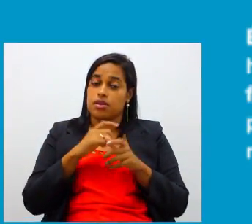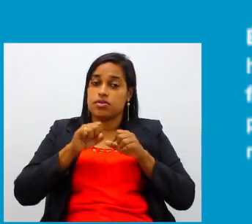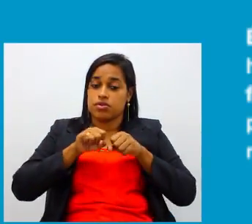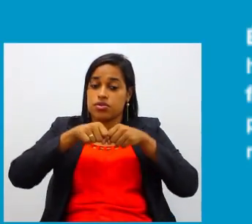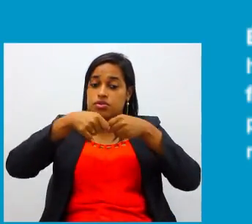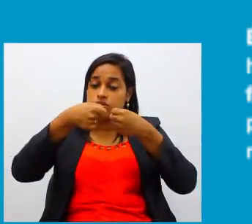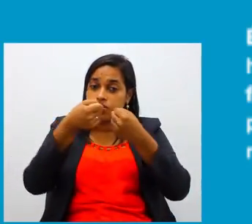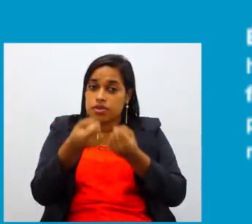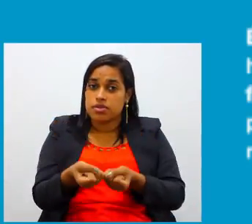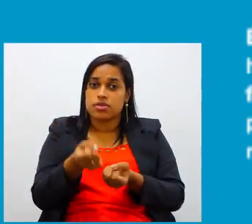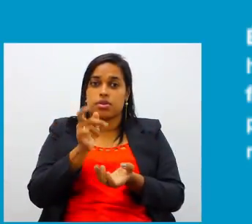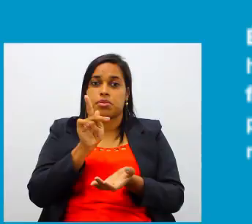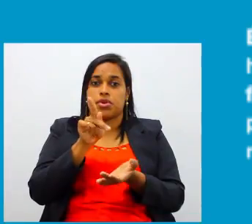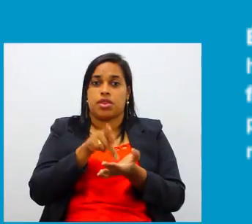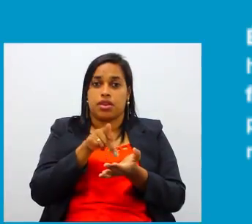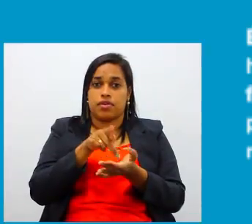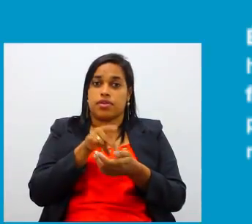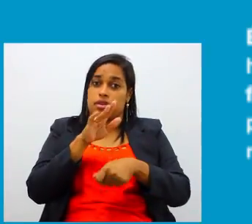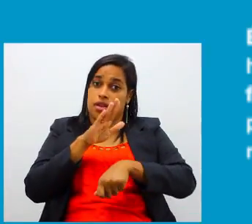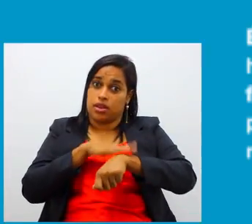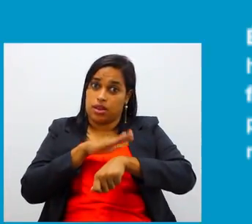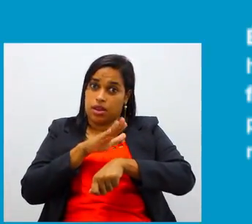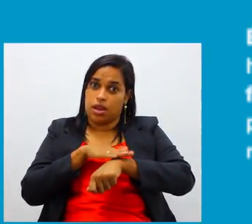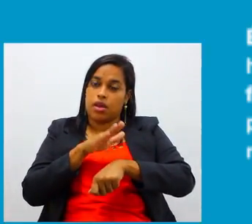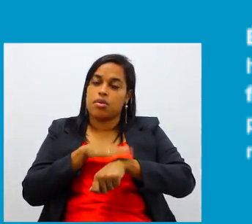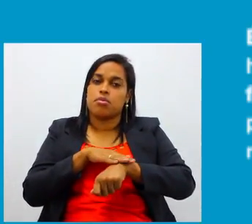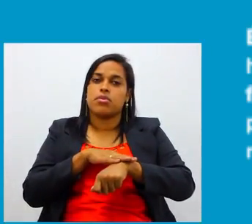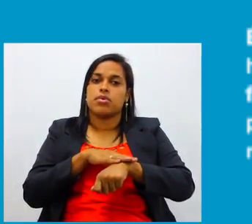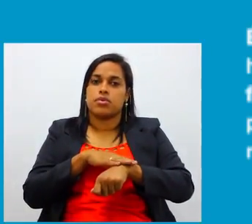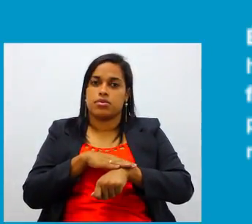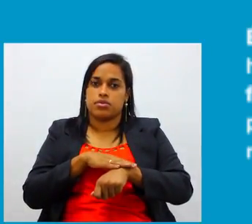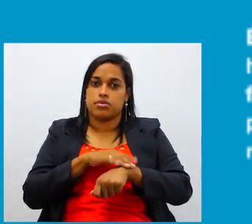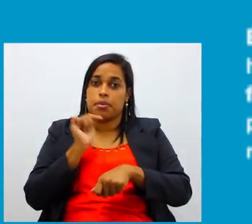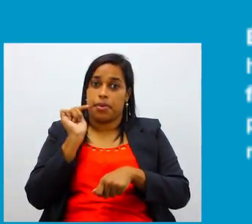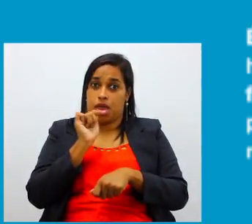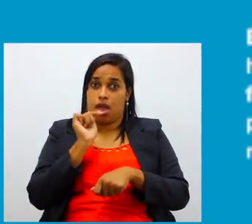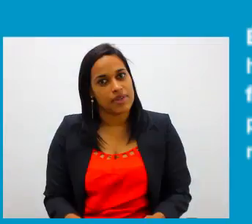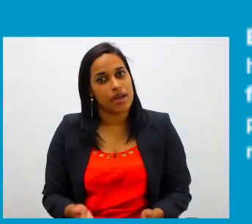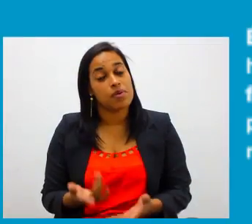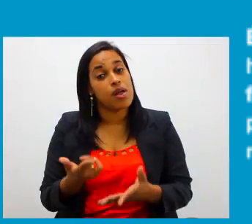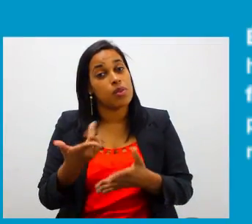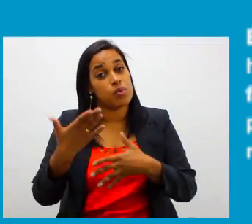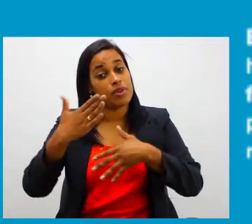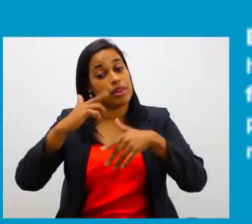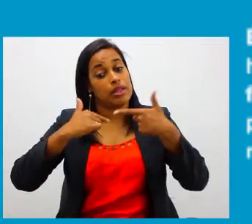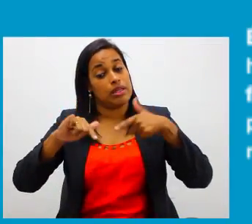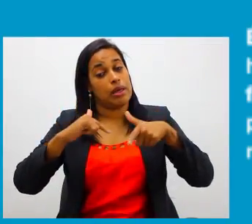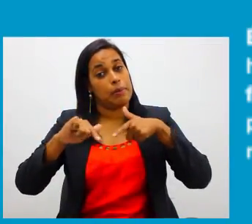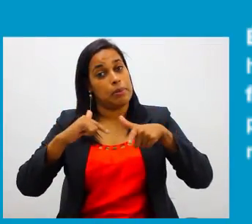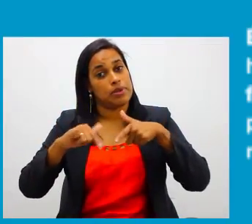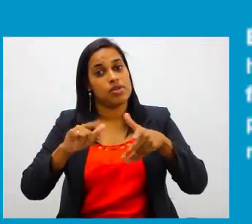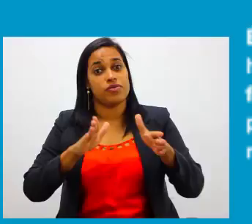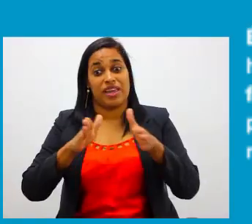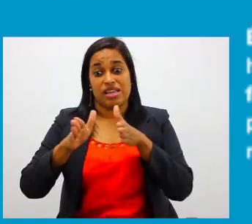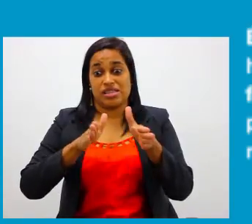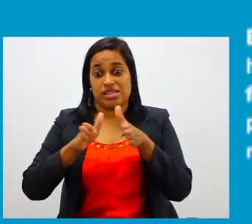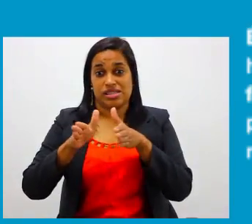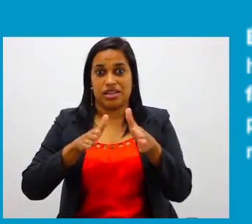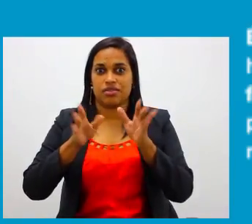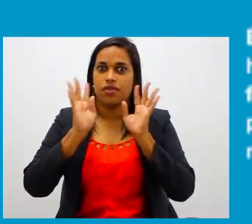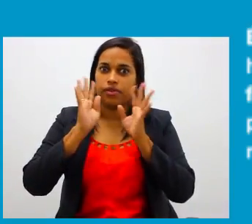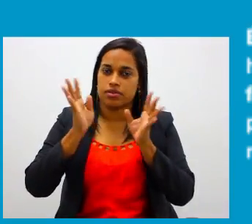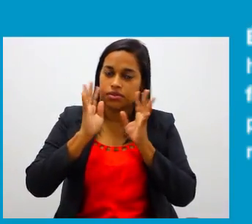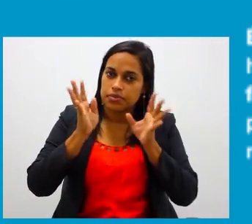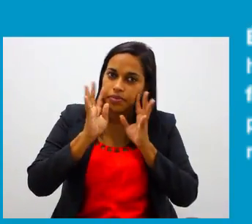nos dedicarmos integralmente ou muito tempo para aquela atuação. Quando o colaborador fica muito